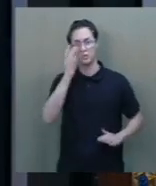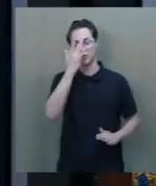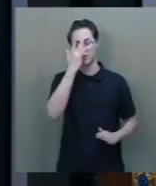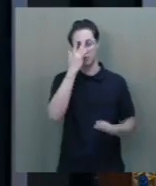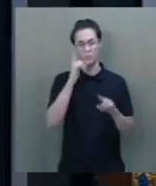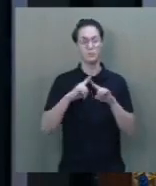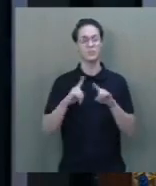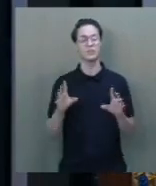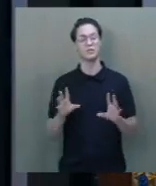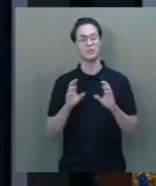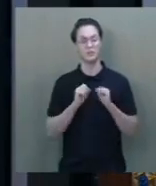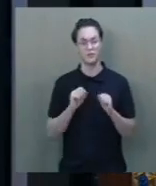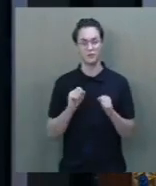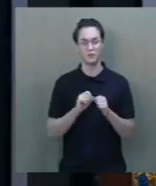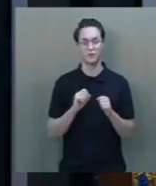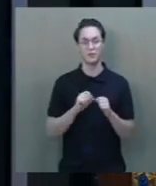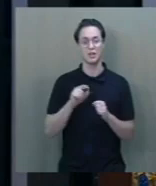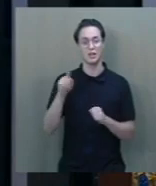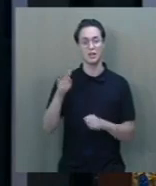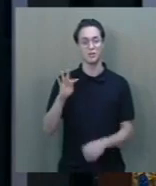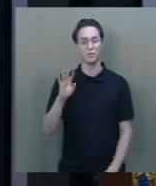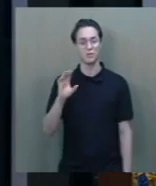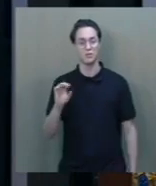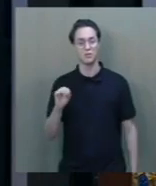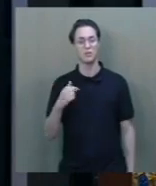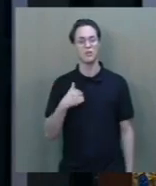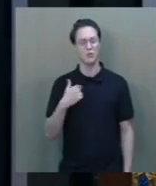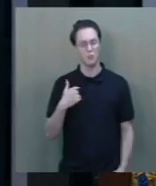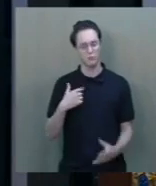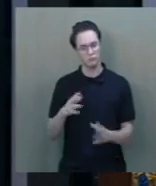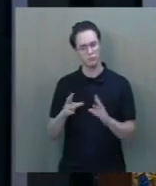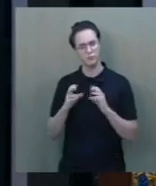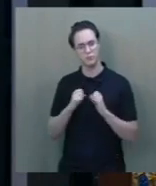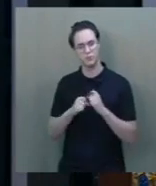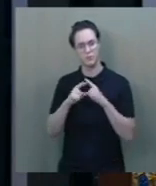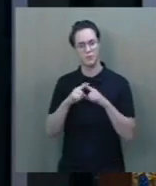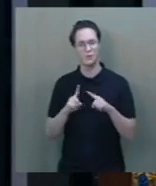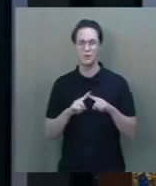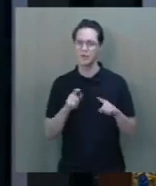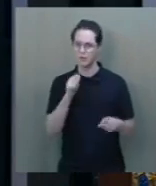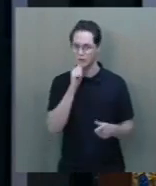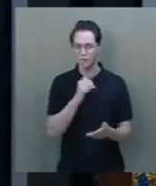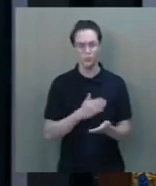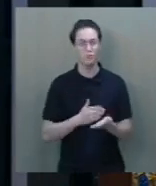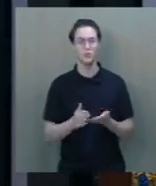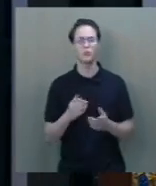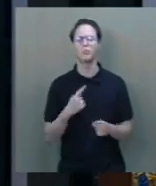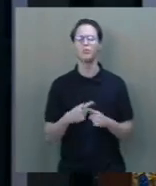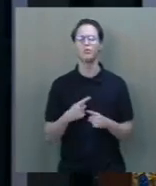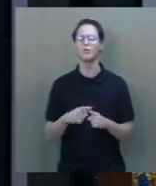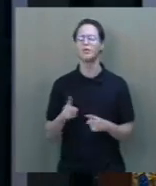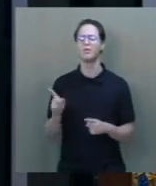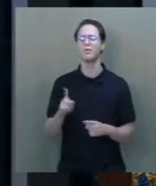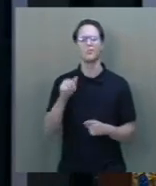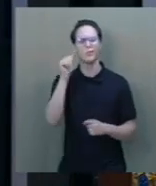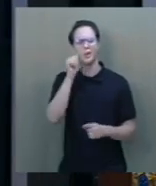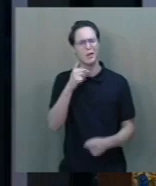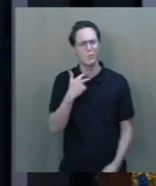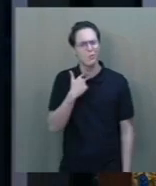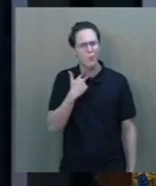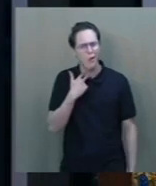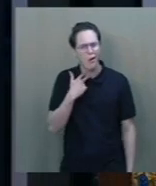aceitaram fazer. Um piloto no Tocantins, e eu me submeti, mas ainda não foi iniciado. Por que não? As mulheres não podem